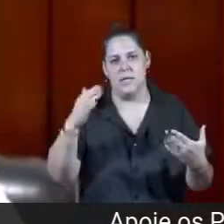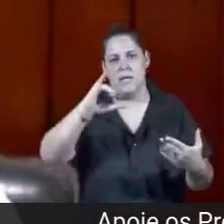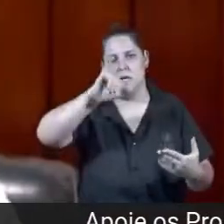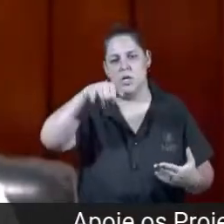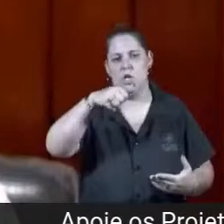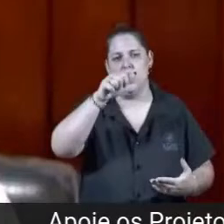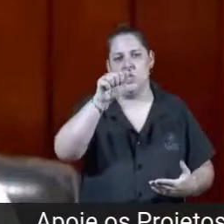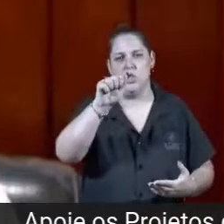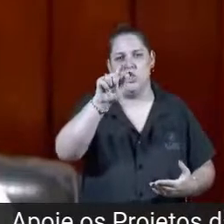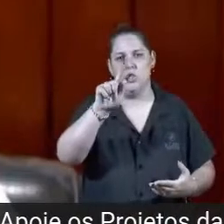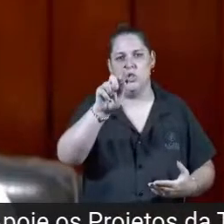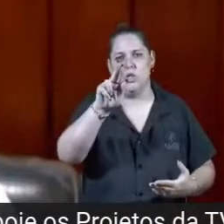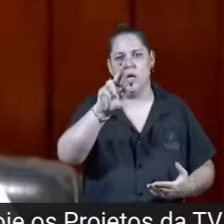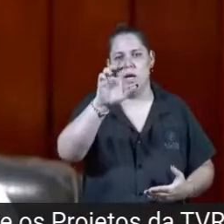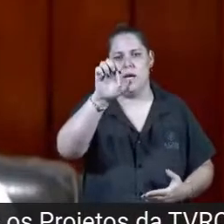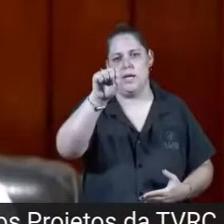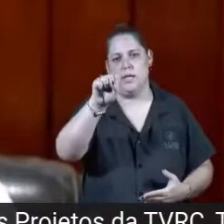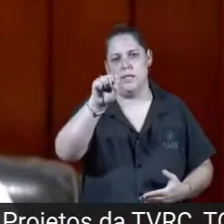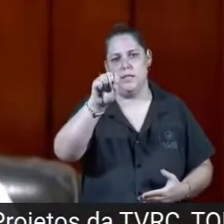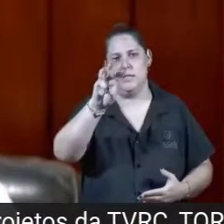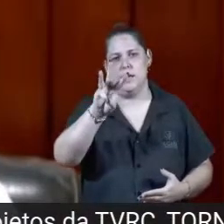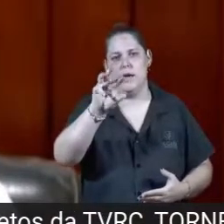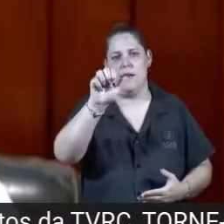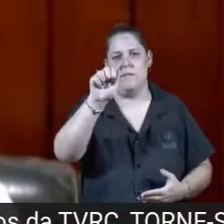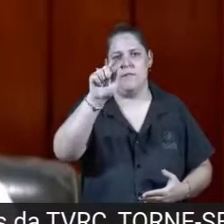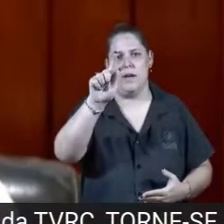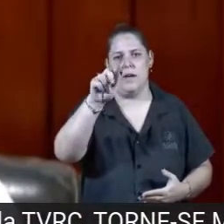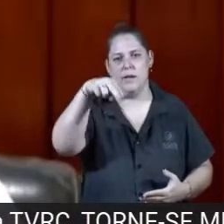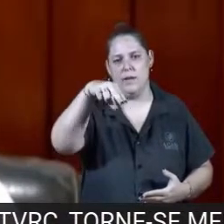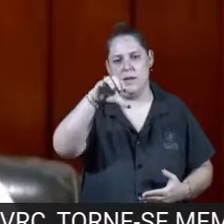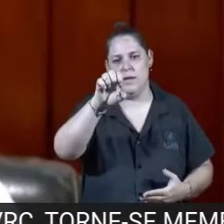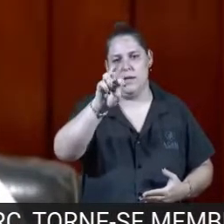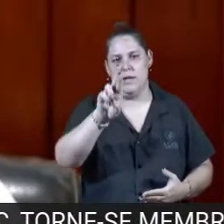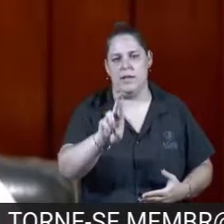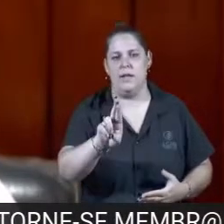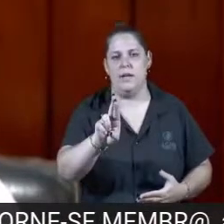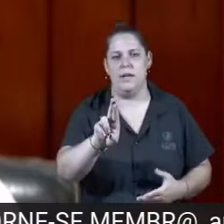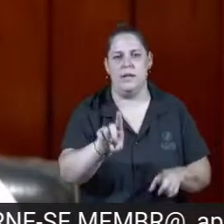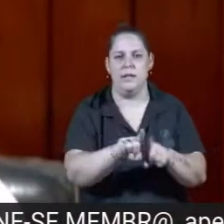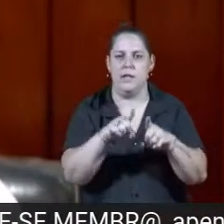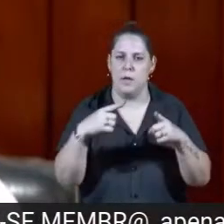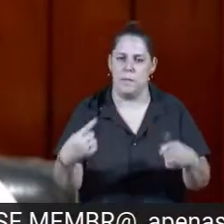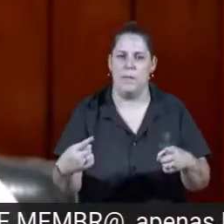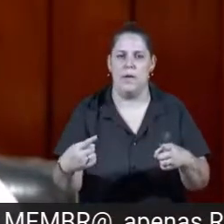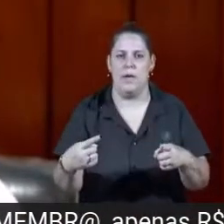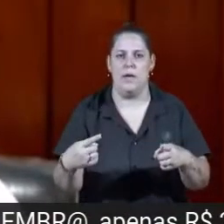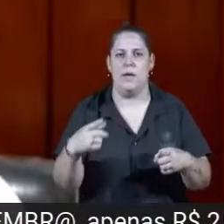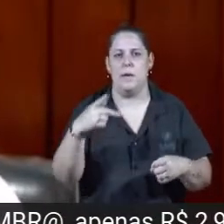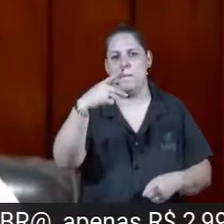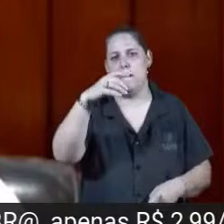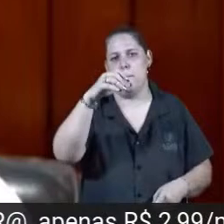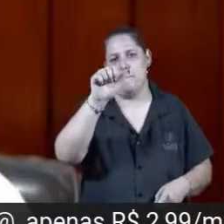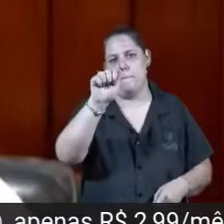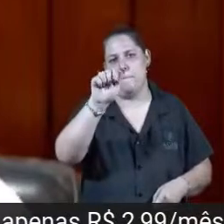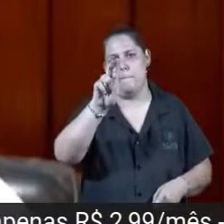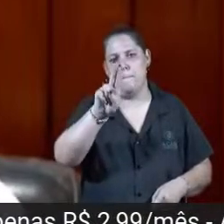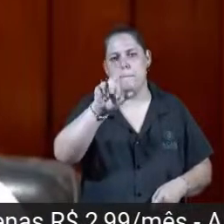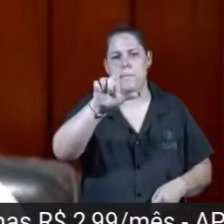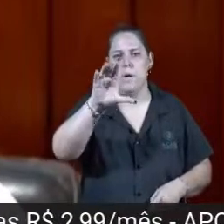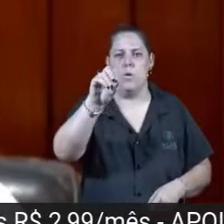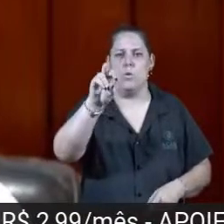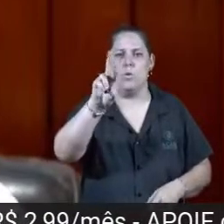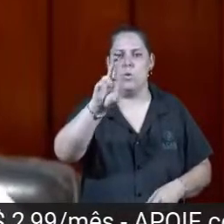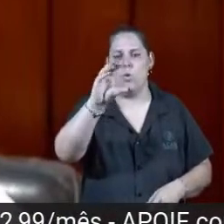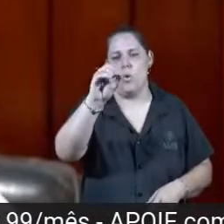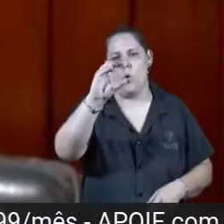Jacques Wagner, nosso líder no Senado também, senador Paulo Rocha, aqui também